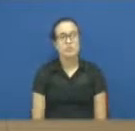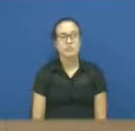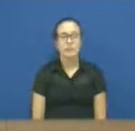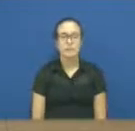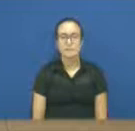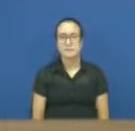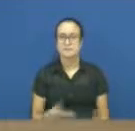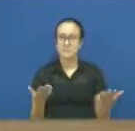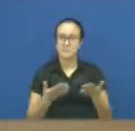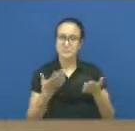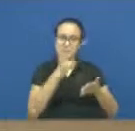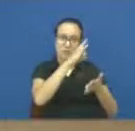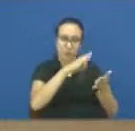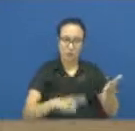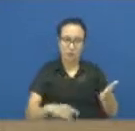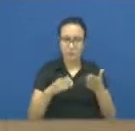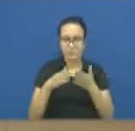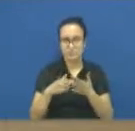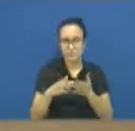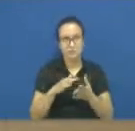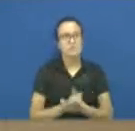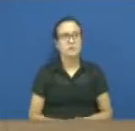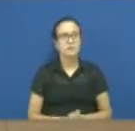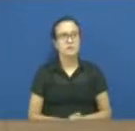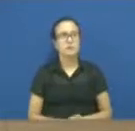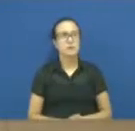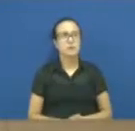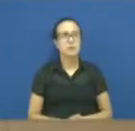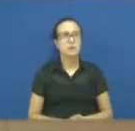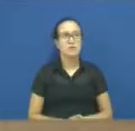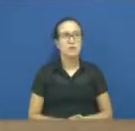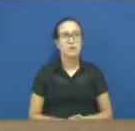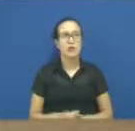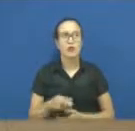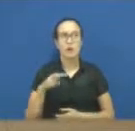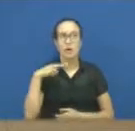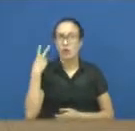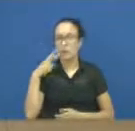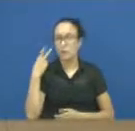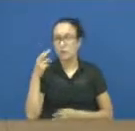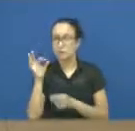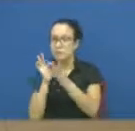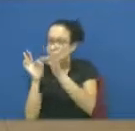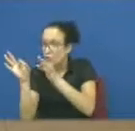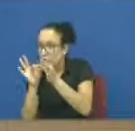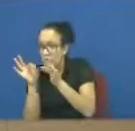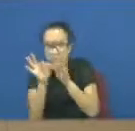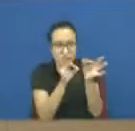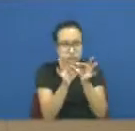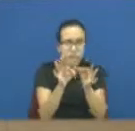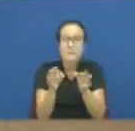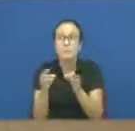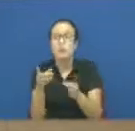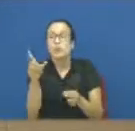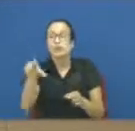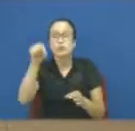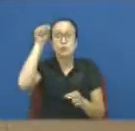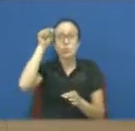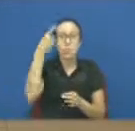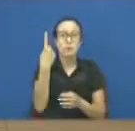Apreciaremos, então, as moções. Enquanto votaremos as moções, eu peço para que os vereadores se organizem para indicar os membros desta